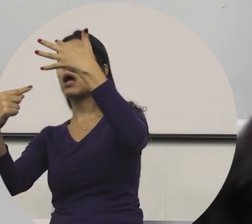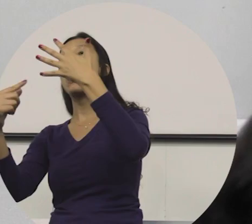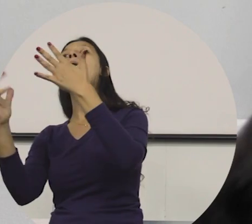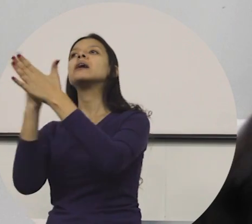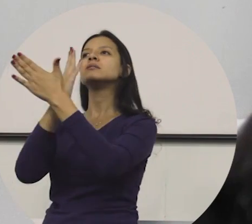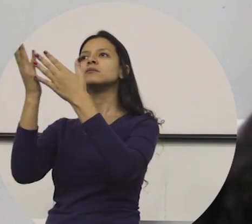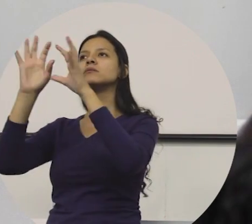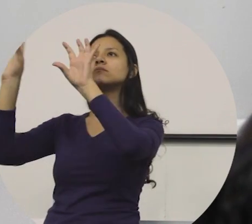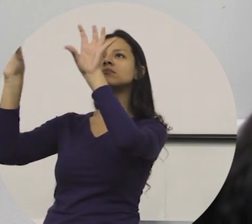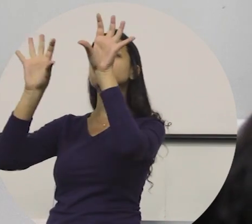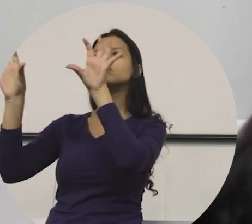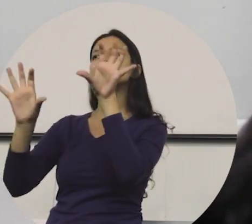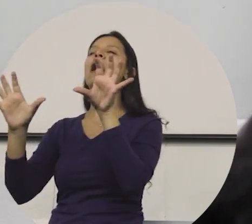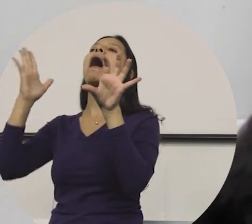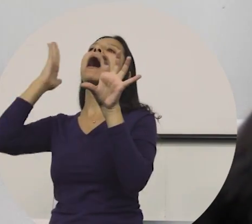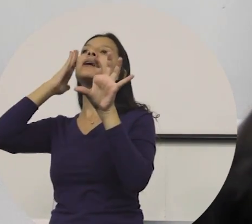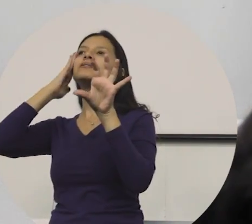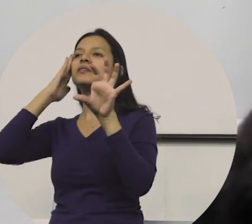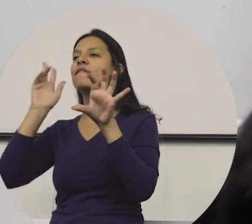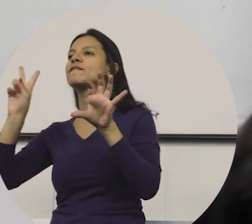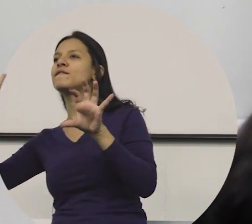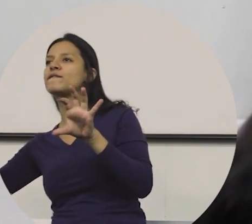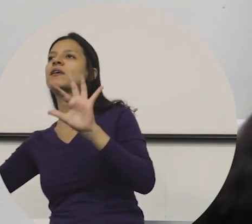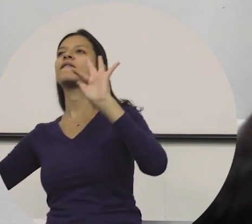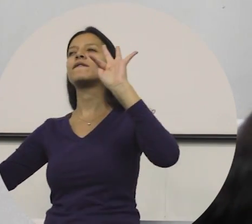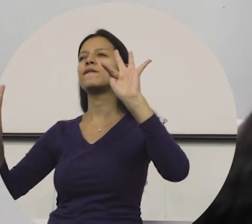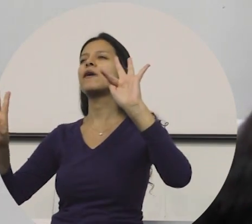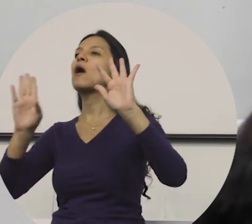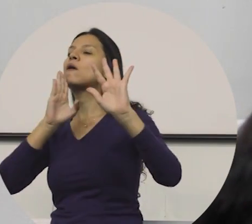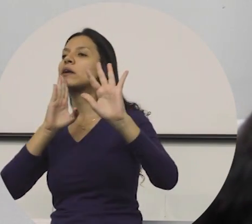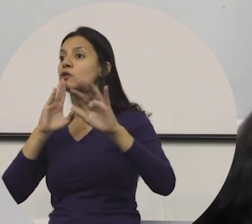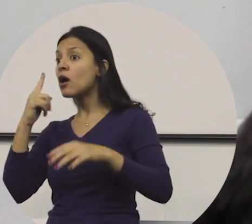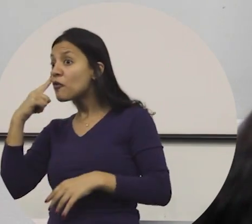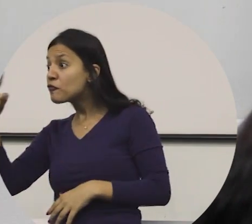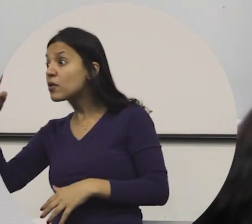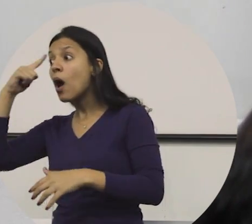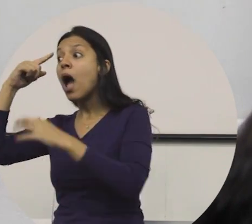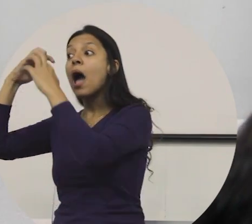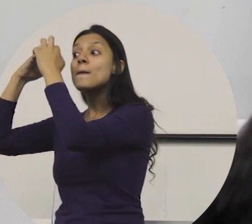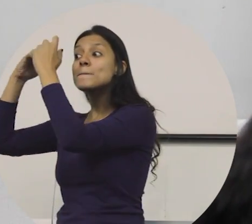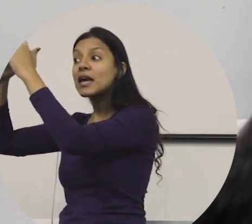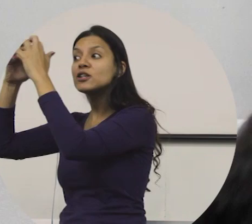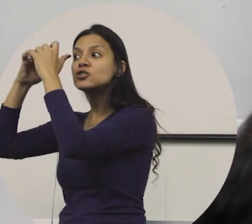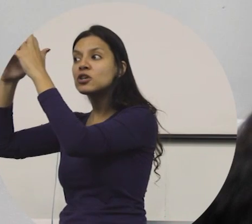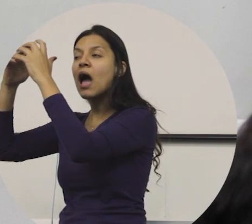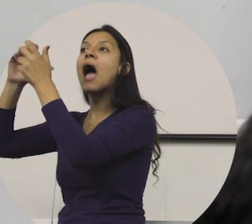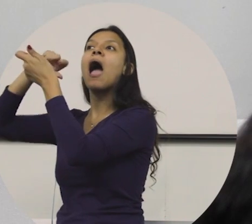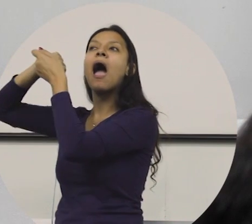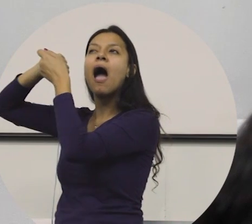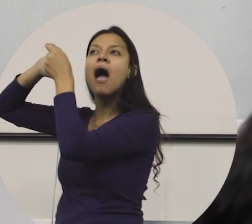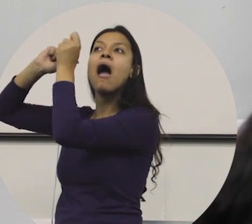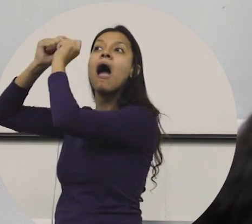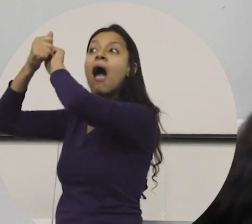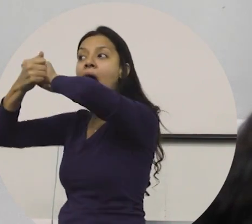me permitir executar isso aqui. Tá vendo como é que a nossa mente vai sendo moldada aqui?